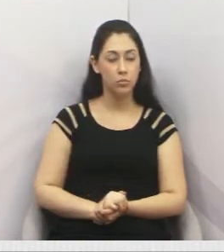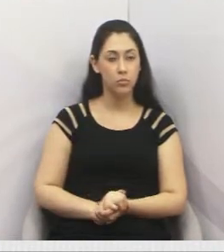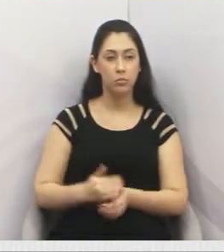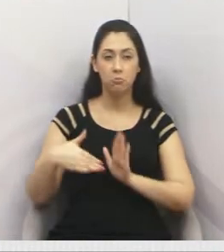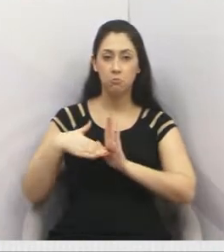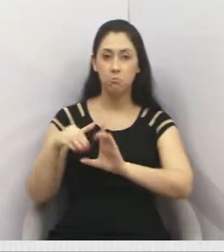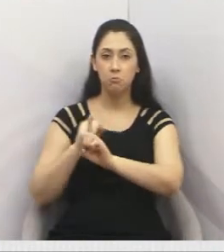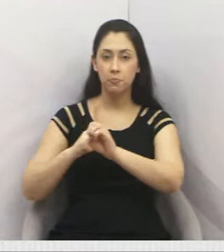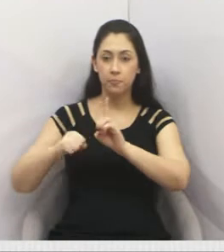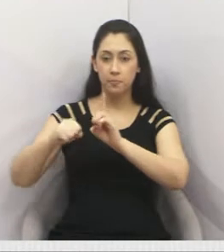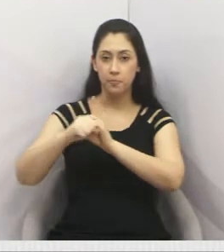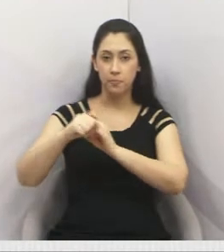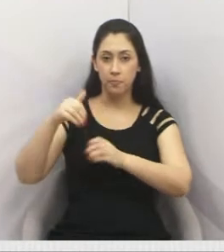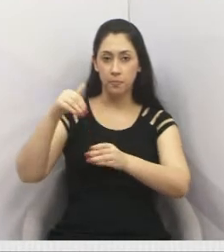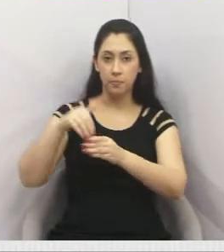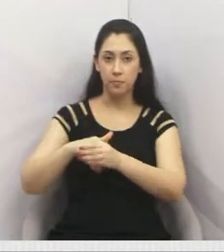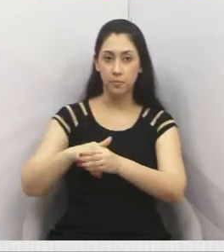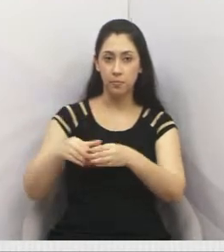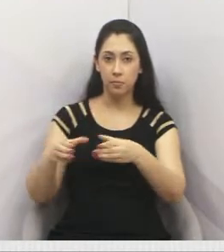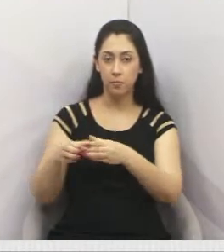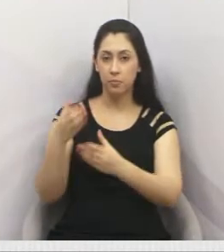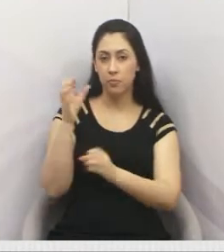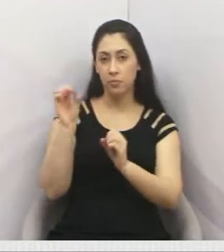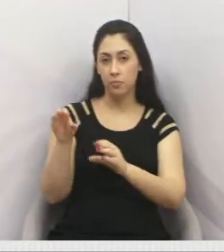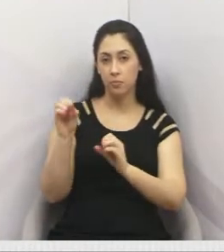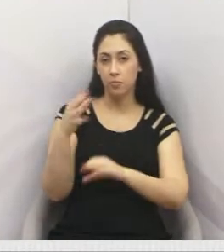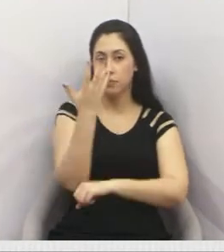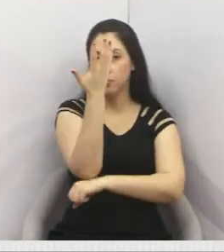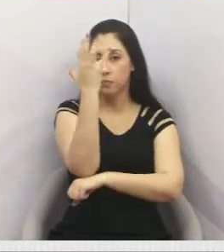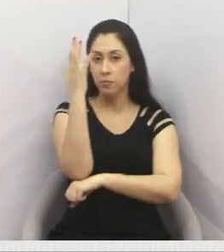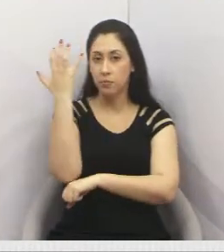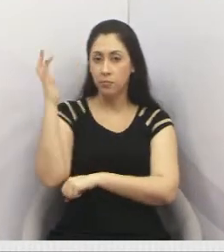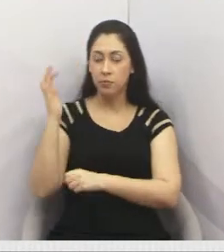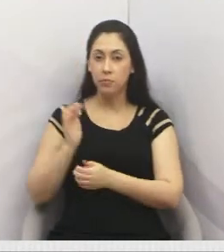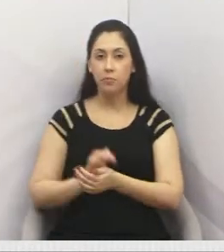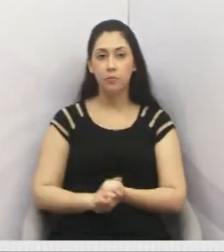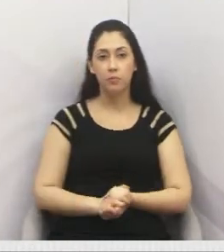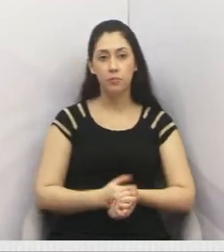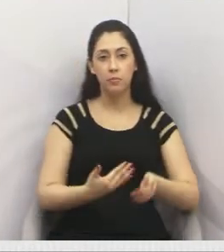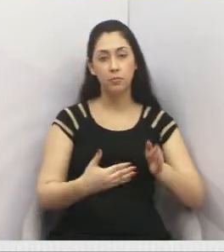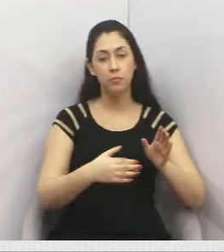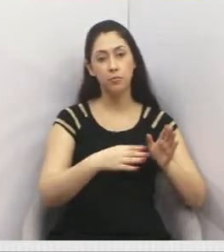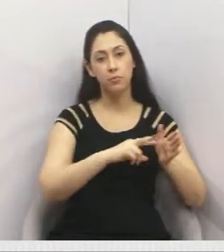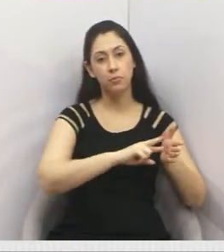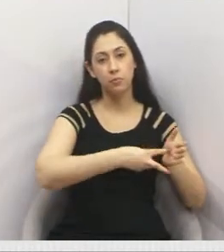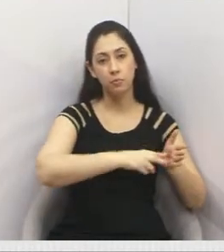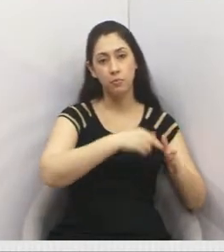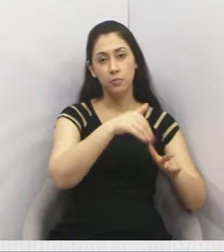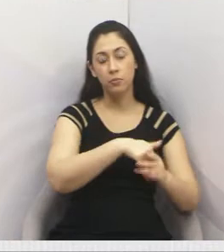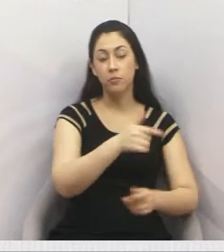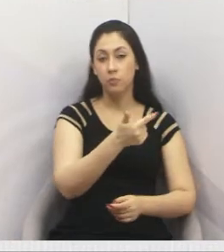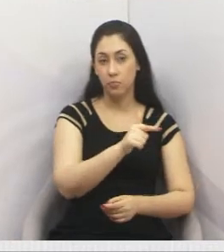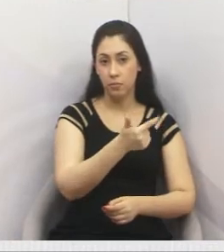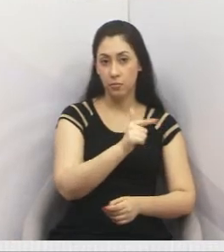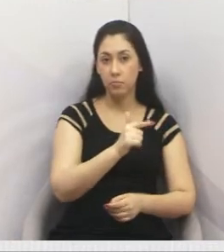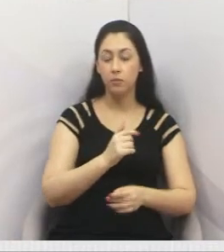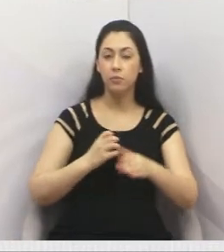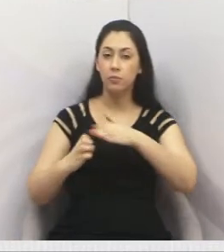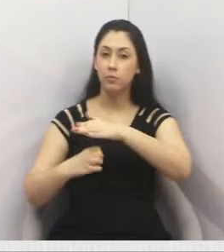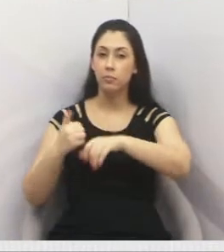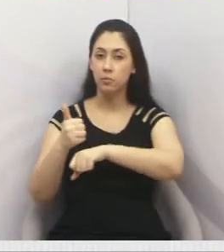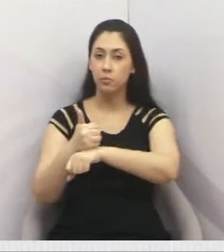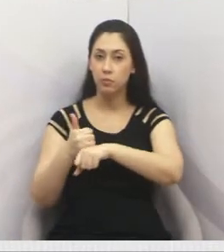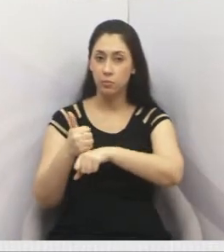Movimentos populares e ou coletivos, núcleo de alfabetização ecológica, entidade de classe social em branco, empresas ou